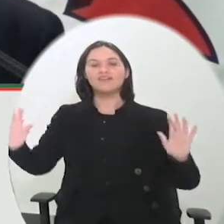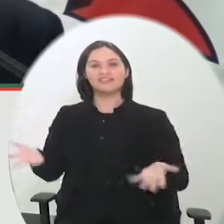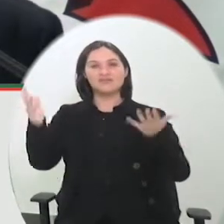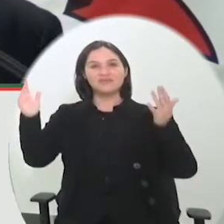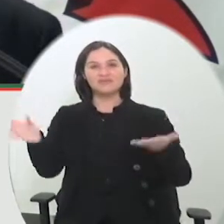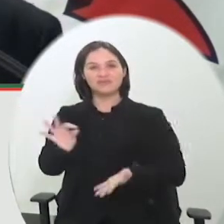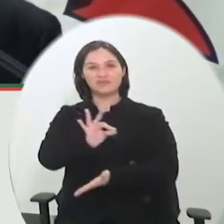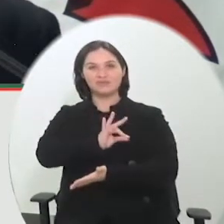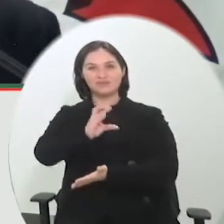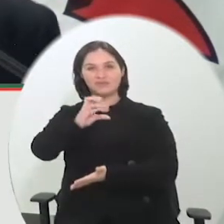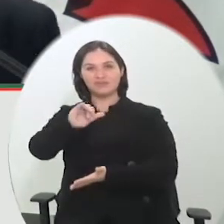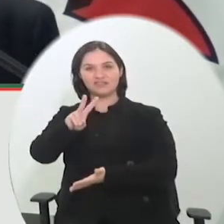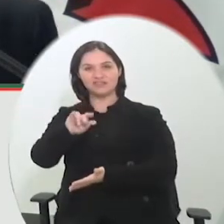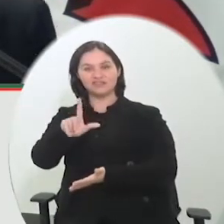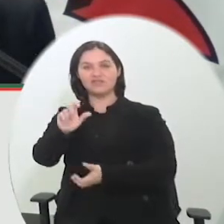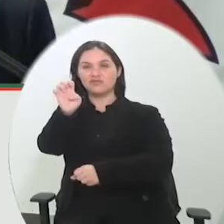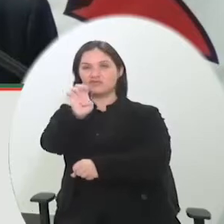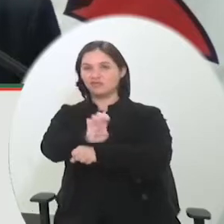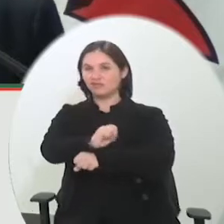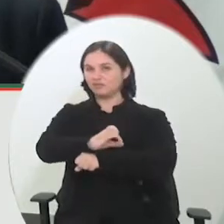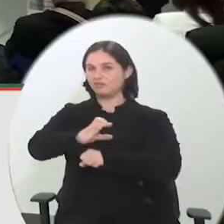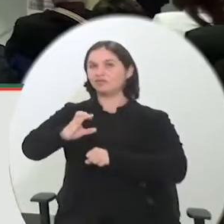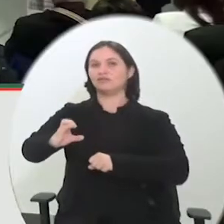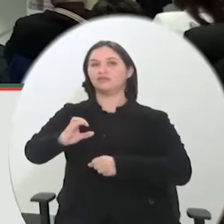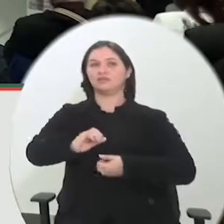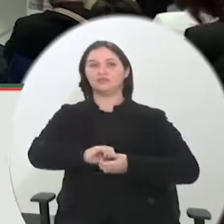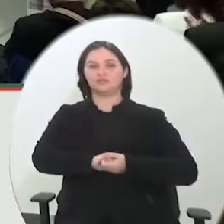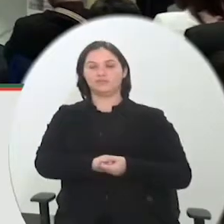Santa Catarina. Tenho dito.